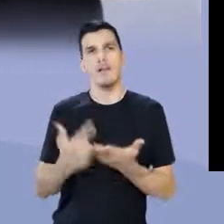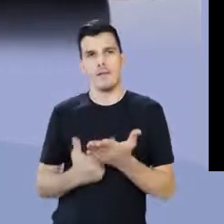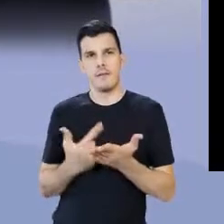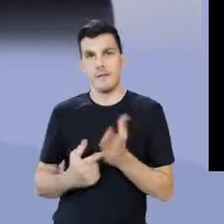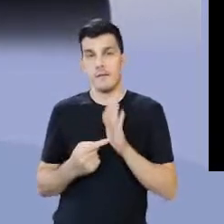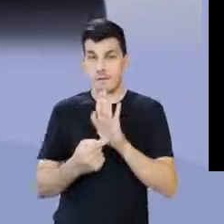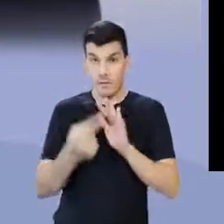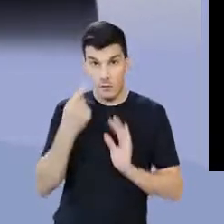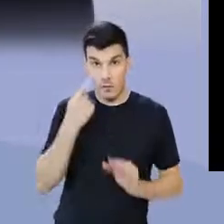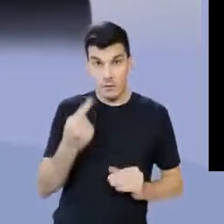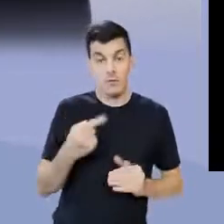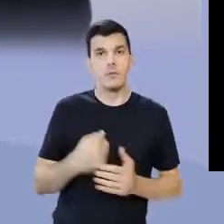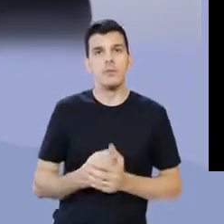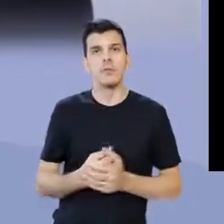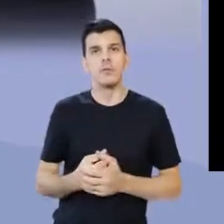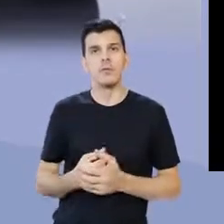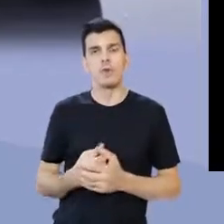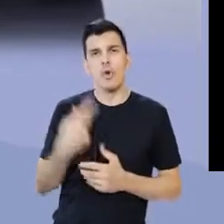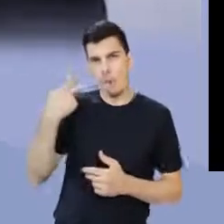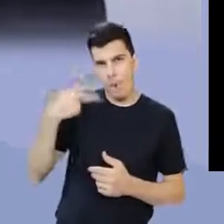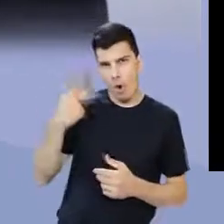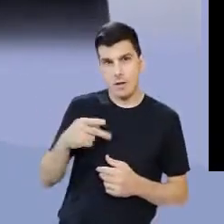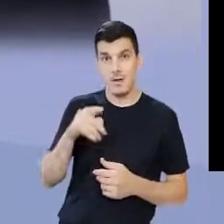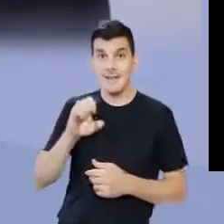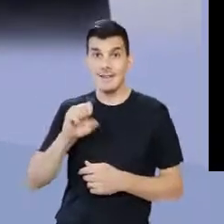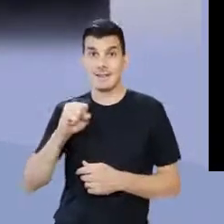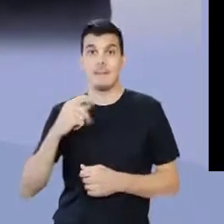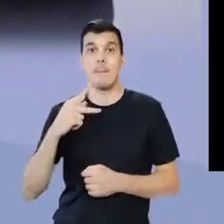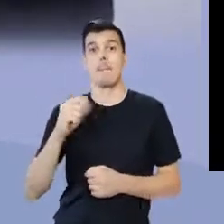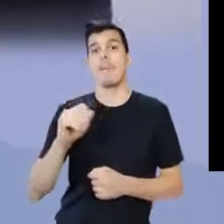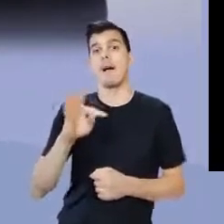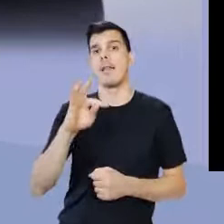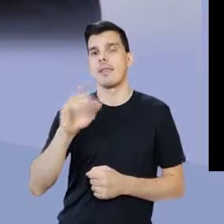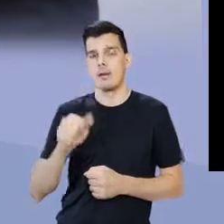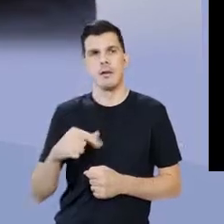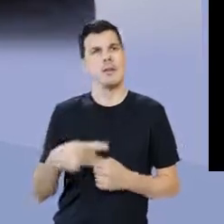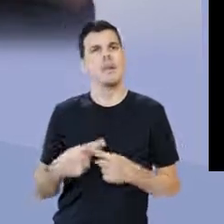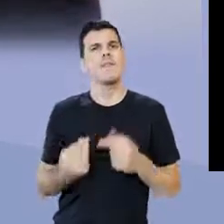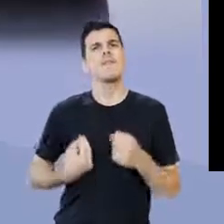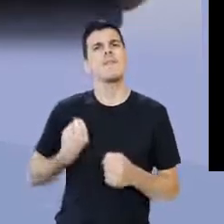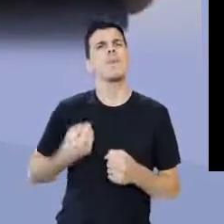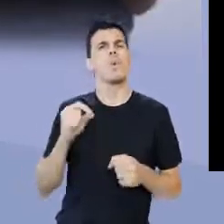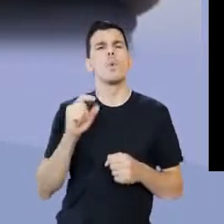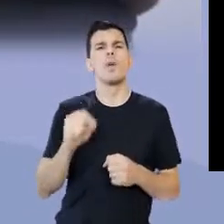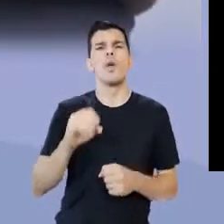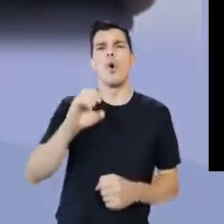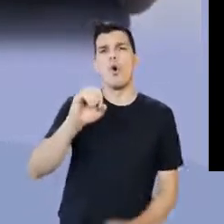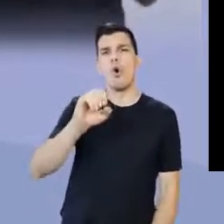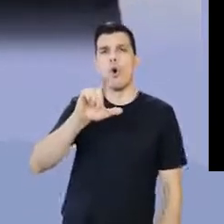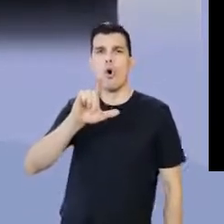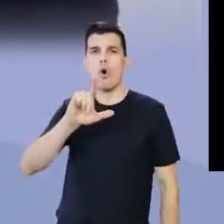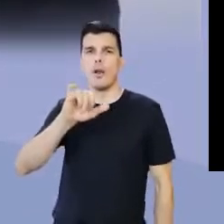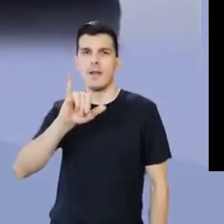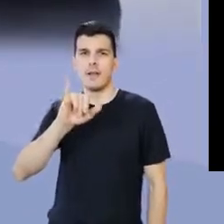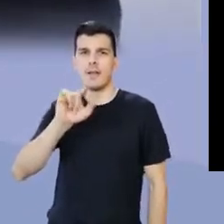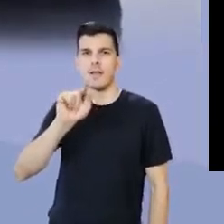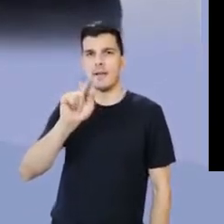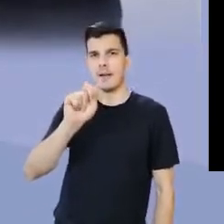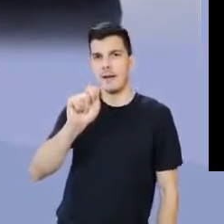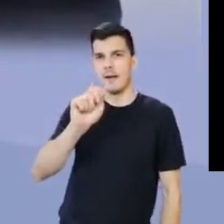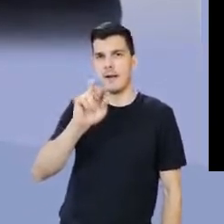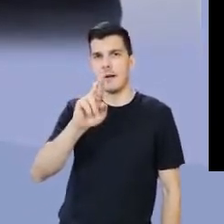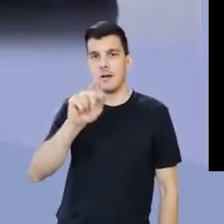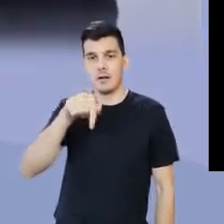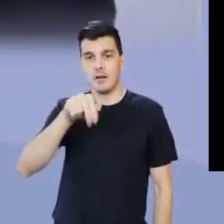você vai ver lá que a política espartana viveu uma oligarquia. Vamos desmembrar a palavra? Oli quer